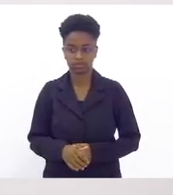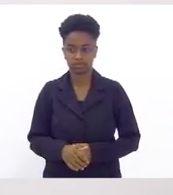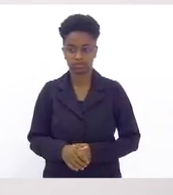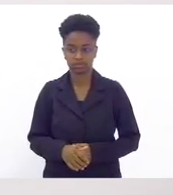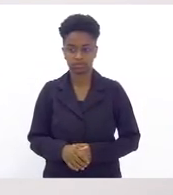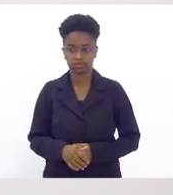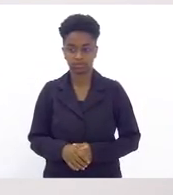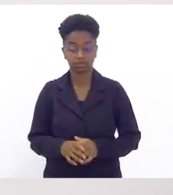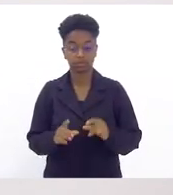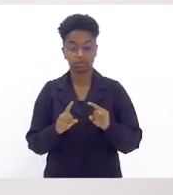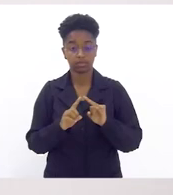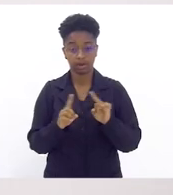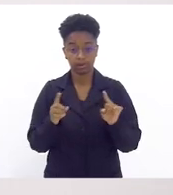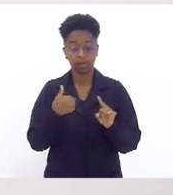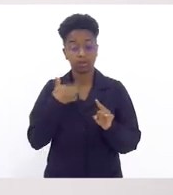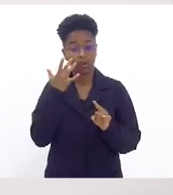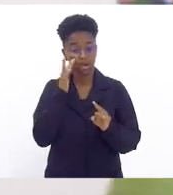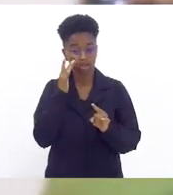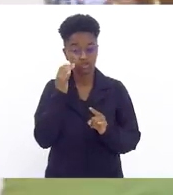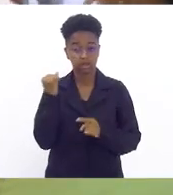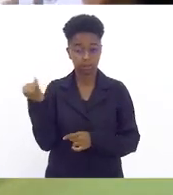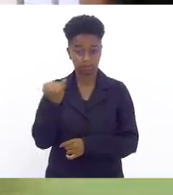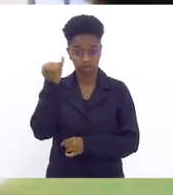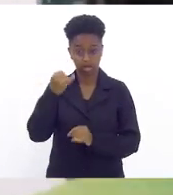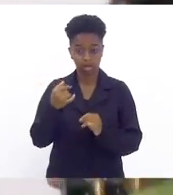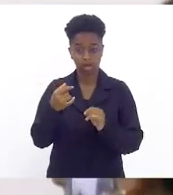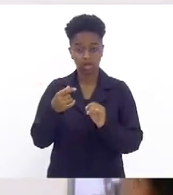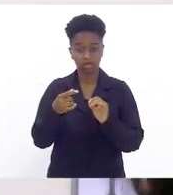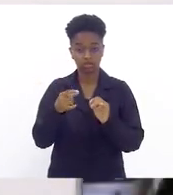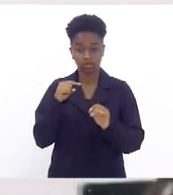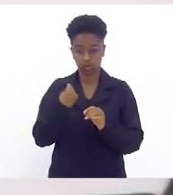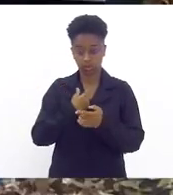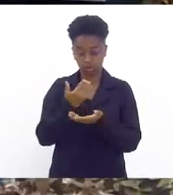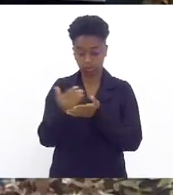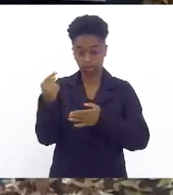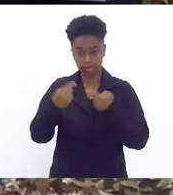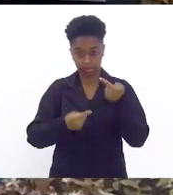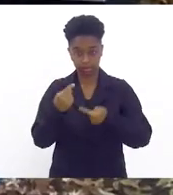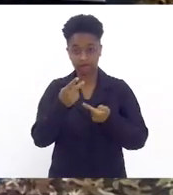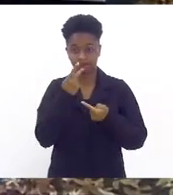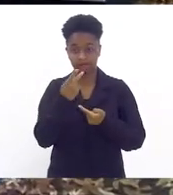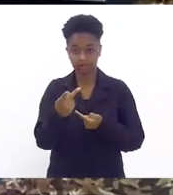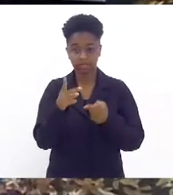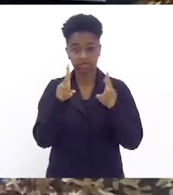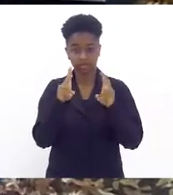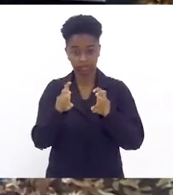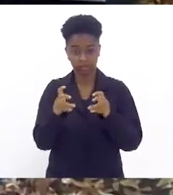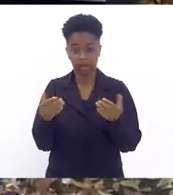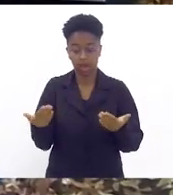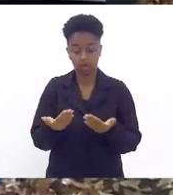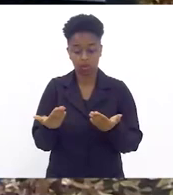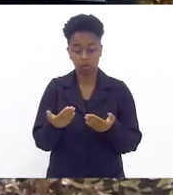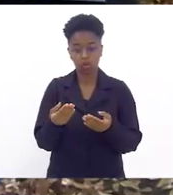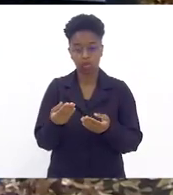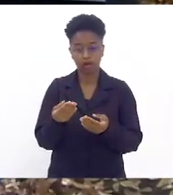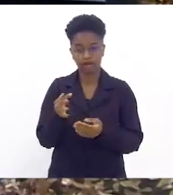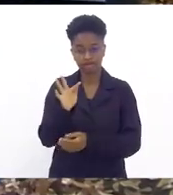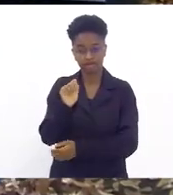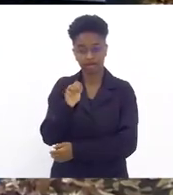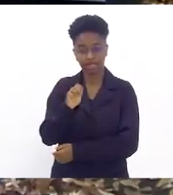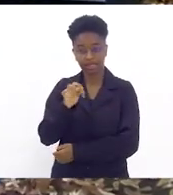mas eu acho que é muito importante para a gente começar esse debate falar sobre atuação atual situação da Faetec que ela não é de hoje